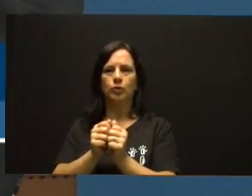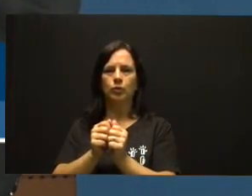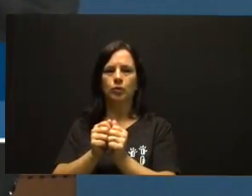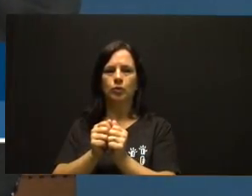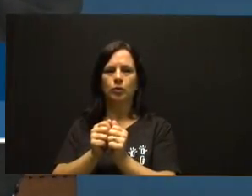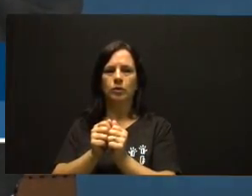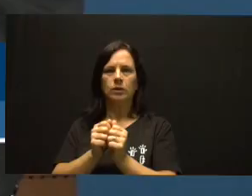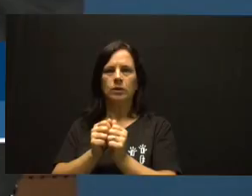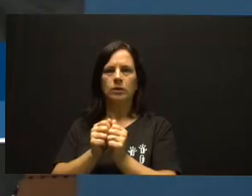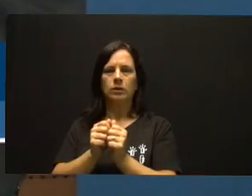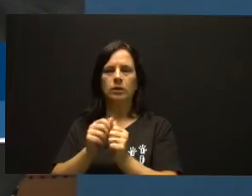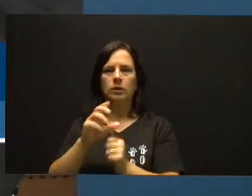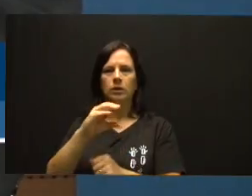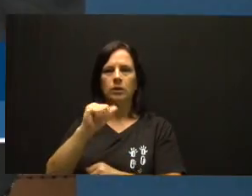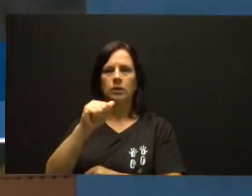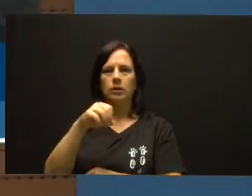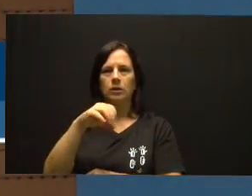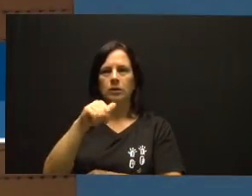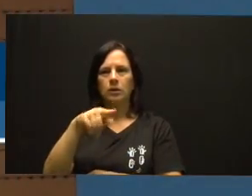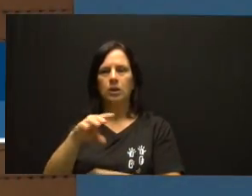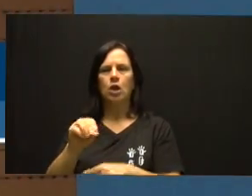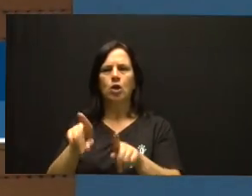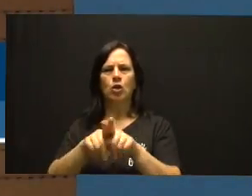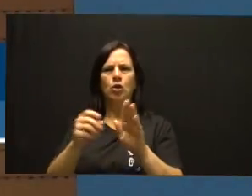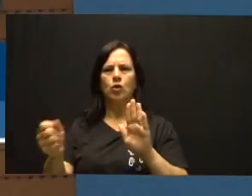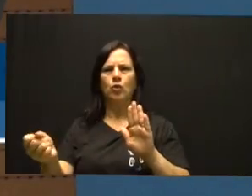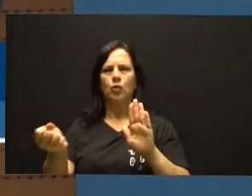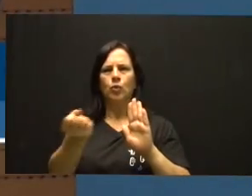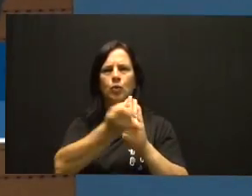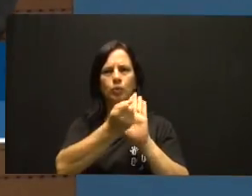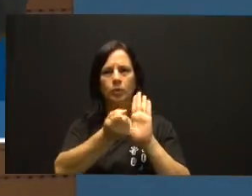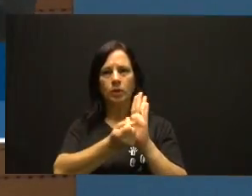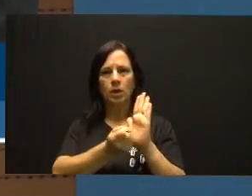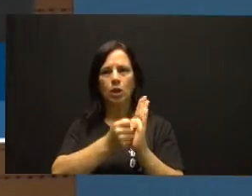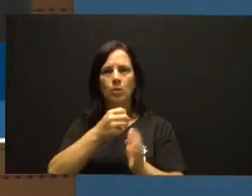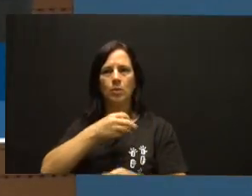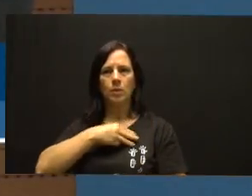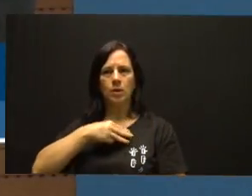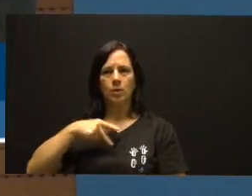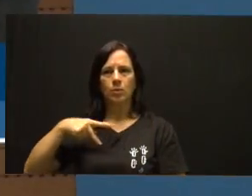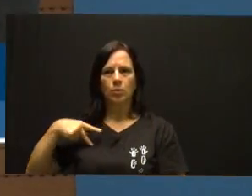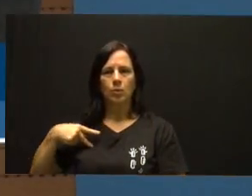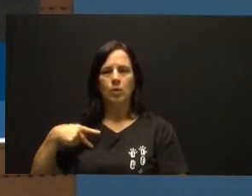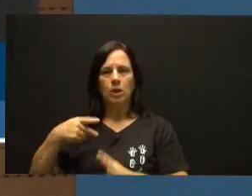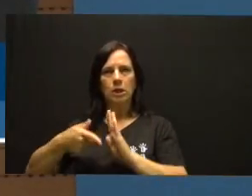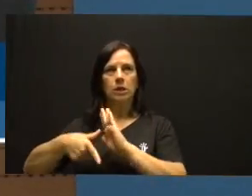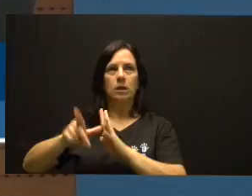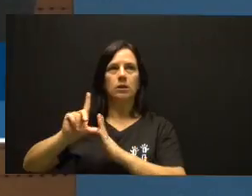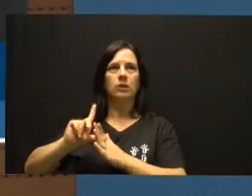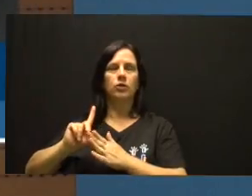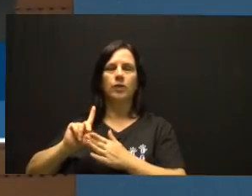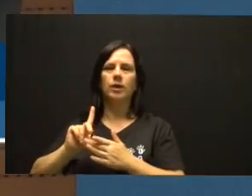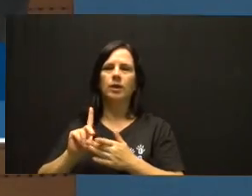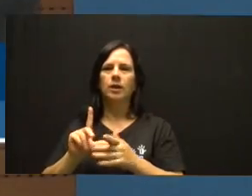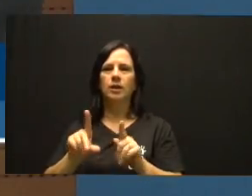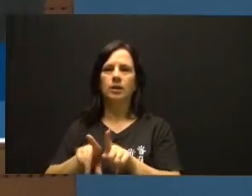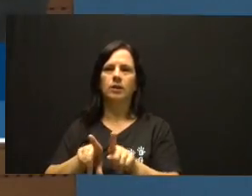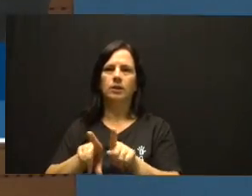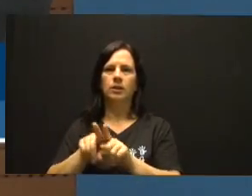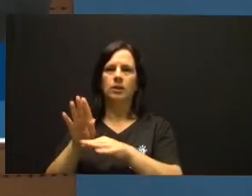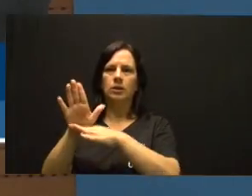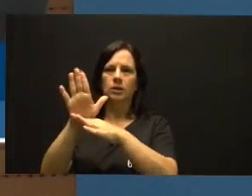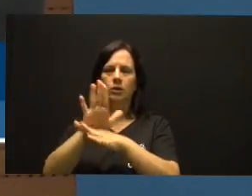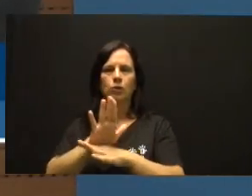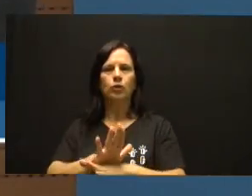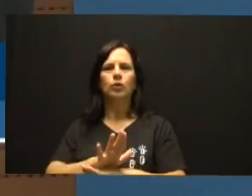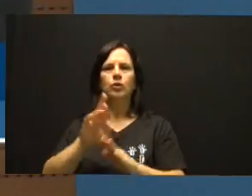para que busque justamente essas ações, né, que foi protocolizada no Ministério Público, até para que antecipe e ajude o atendimento do